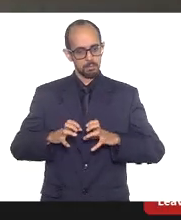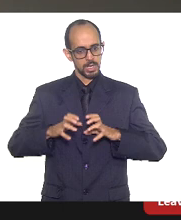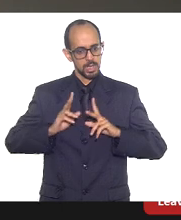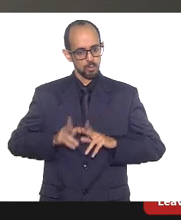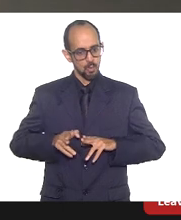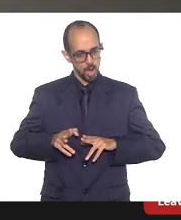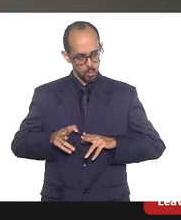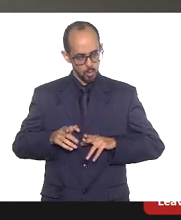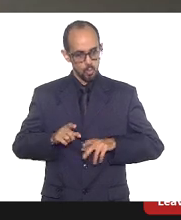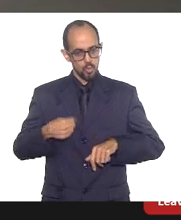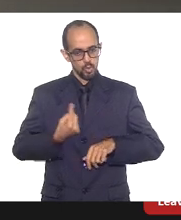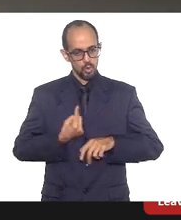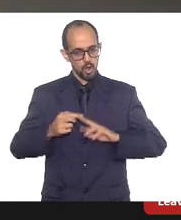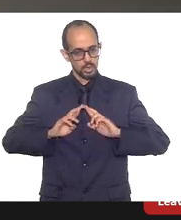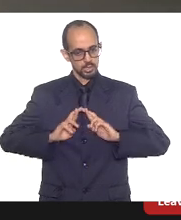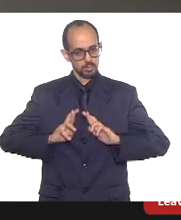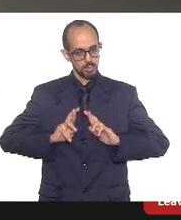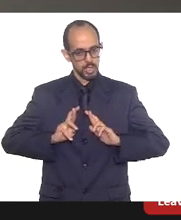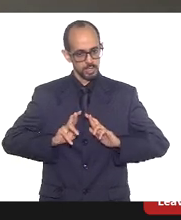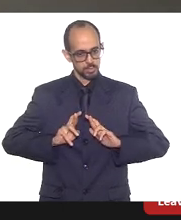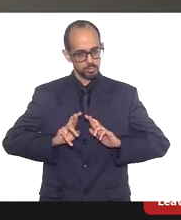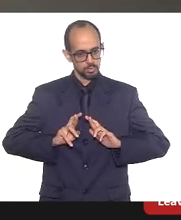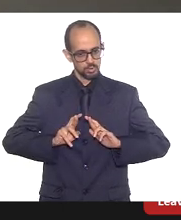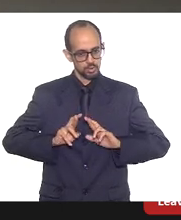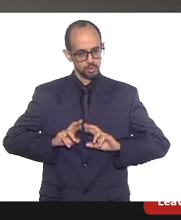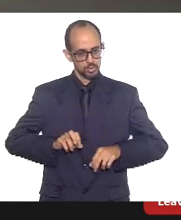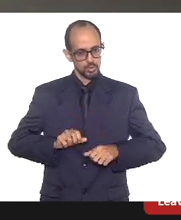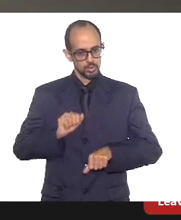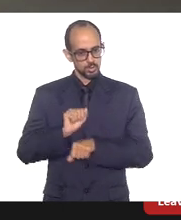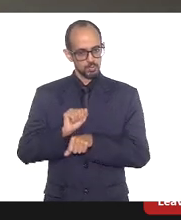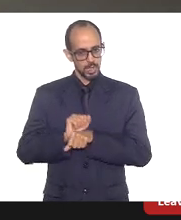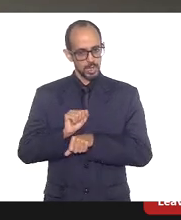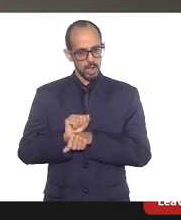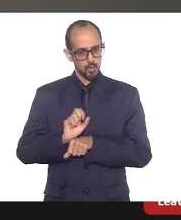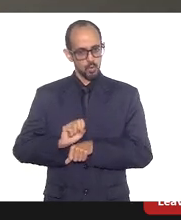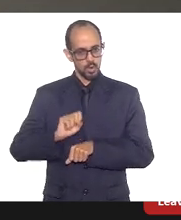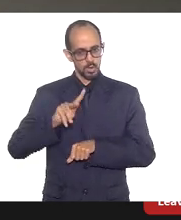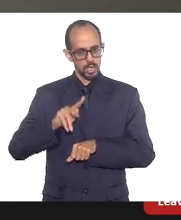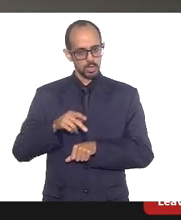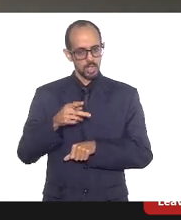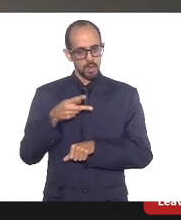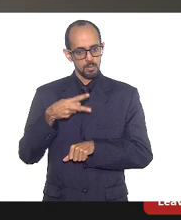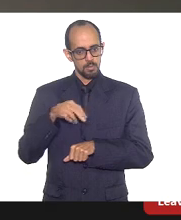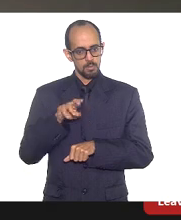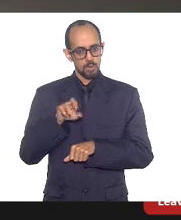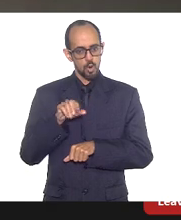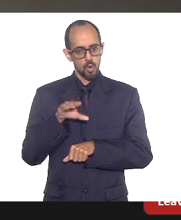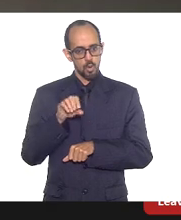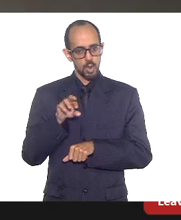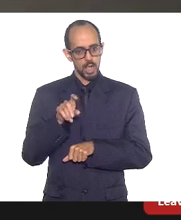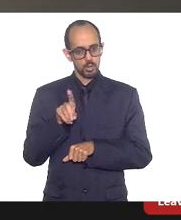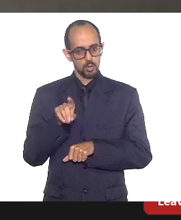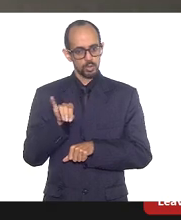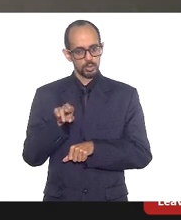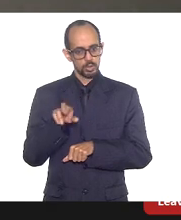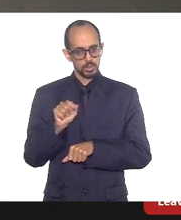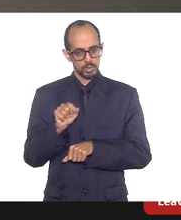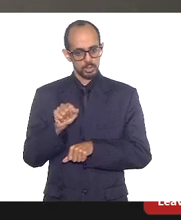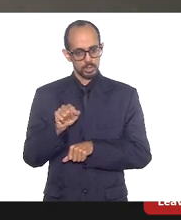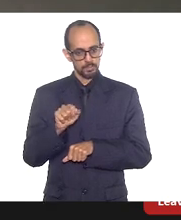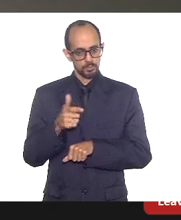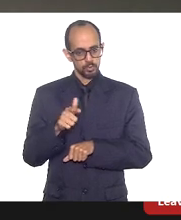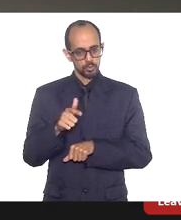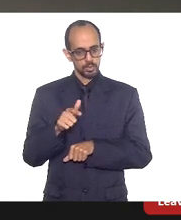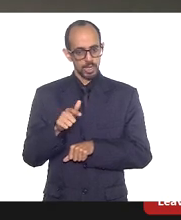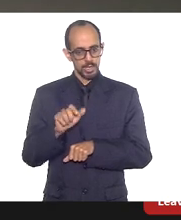verdade, a gente espera chegar o ok da Procuradoria para chegar. Não tem nenhuma progressão presa aqui para pagamento. Tá?